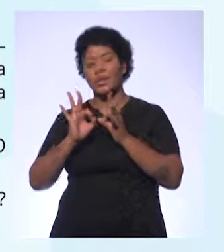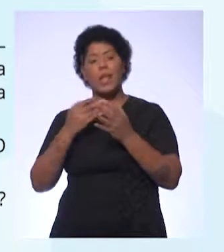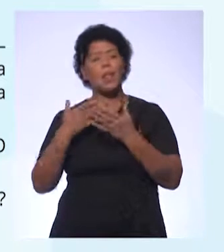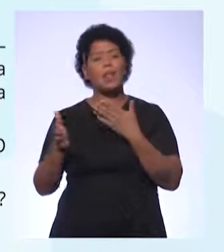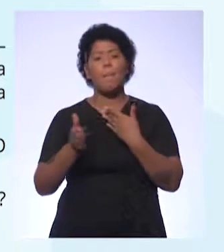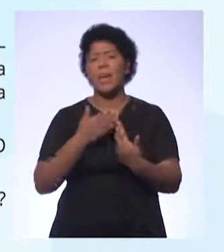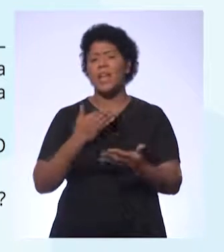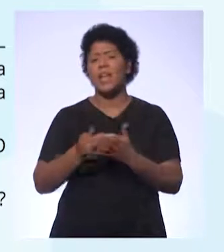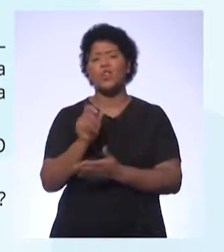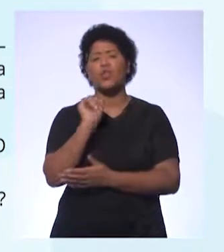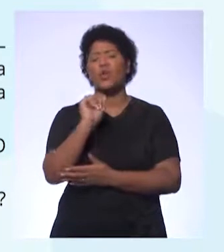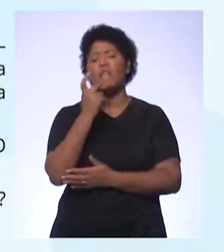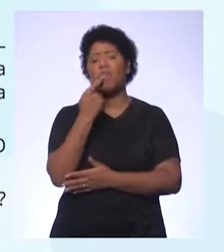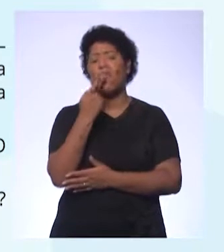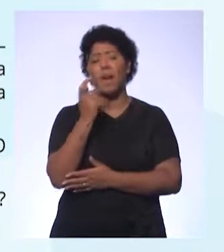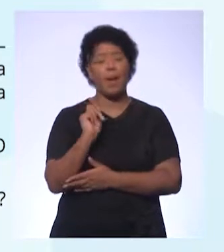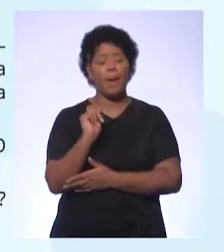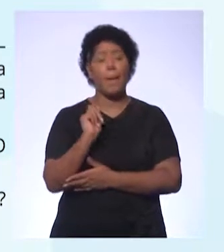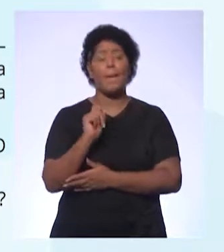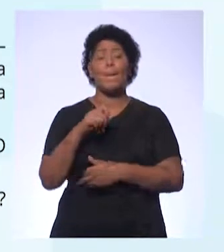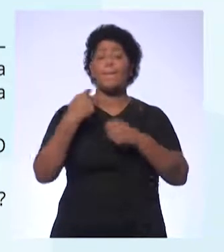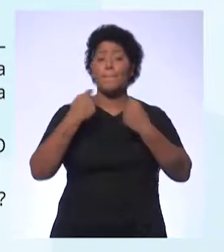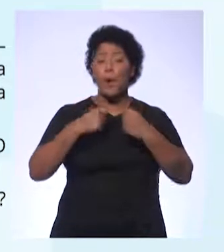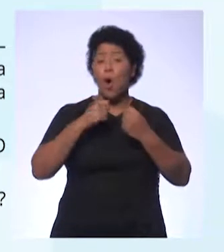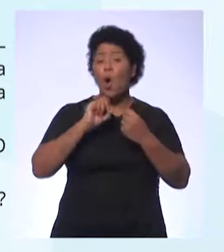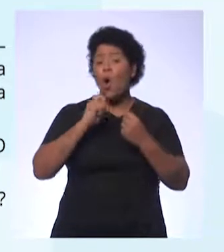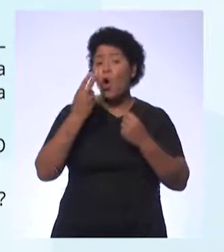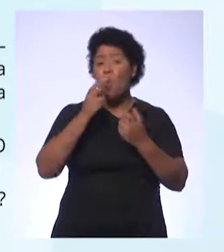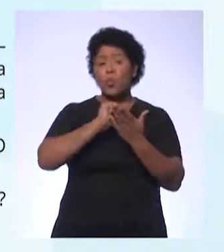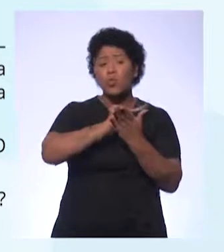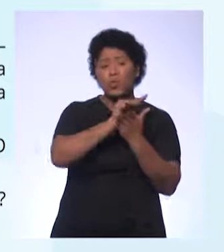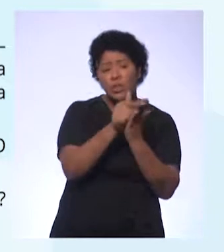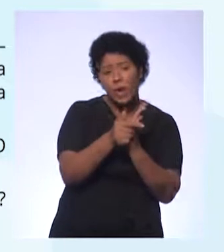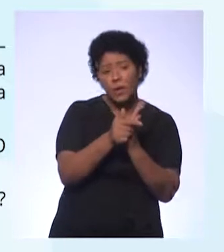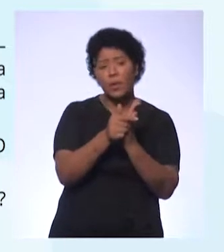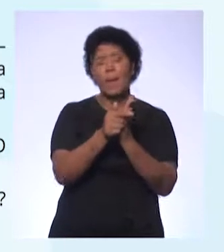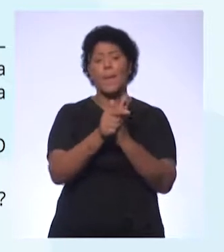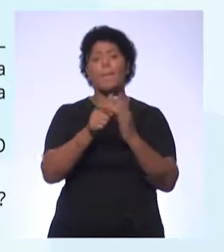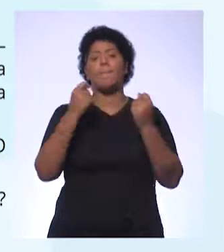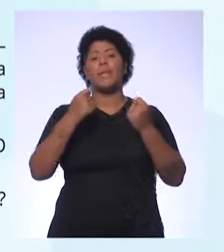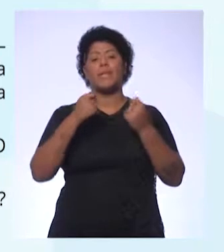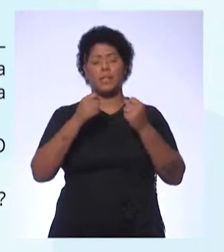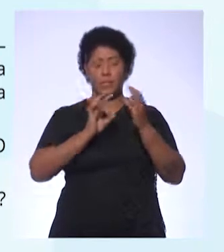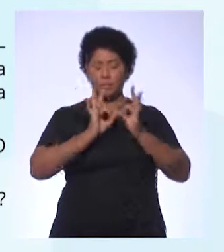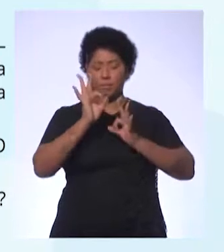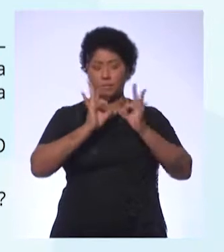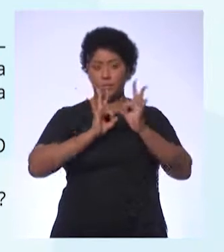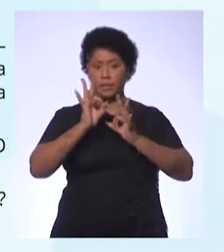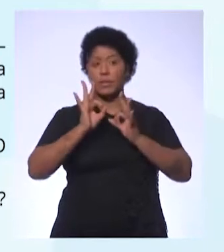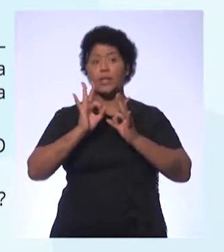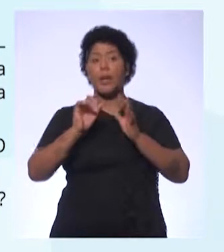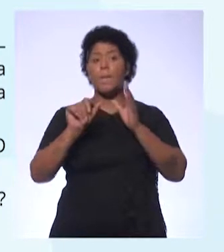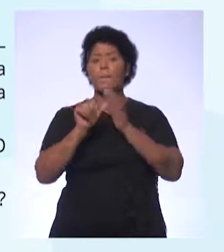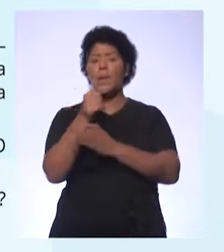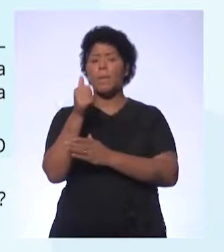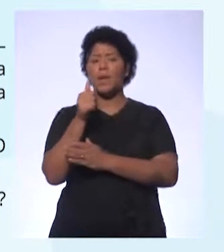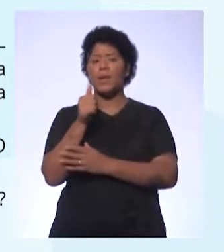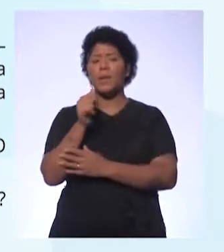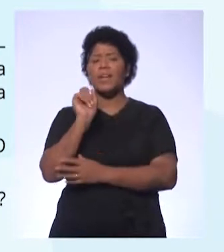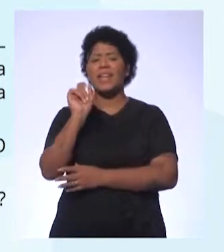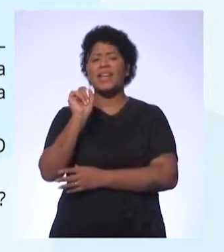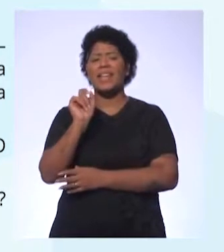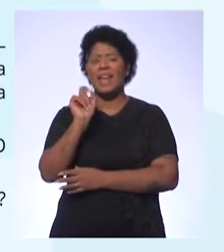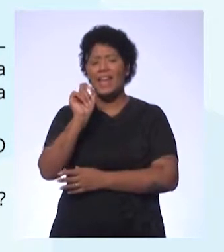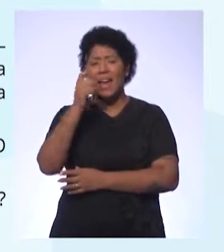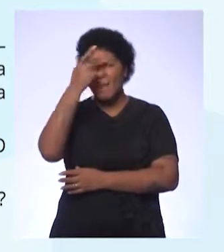de que tipo de texto seja ou que gênero seja também, tá? O primeiro passo é quem é o narrador da história. Precisamos saber quem é o